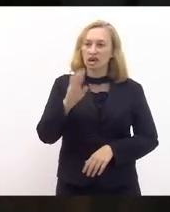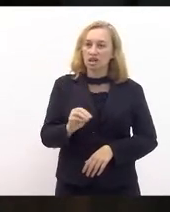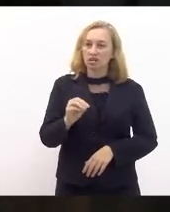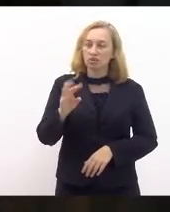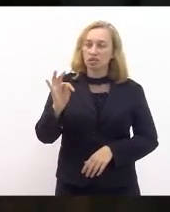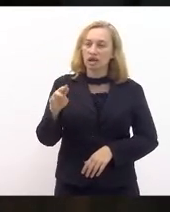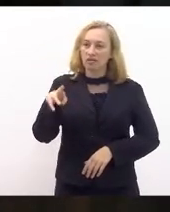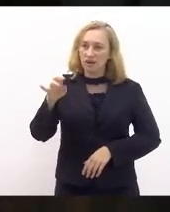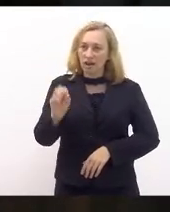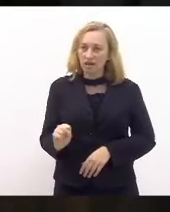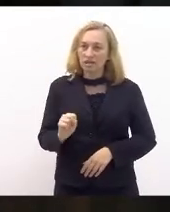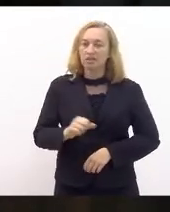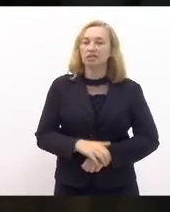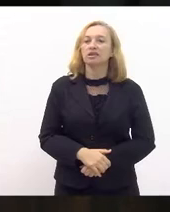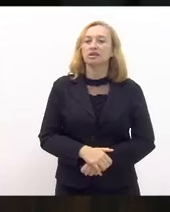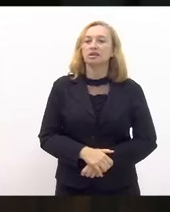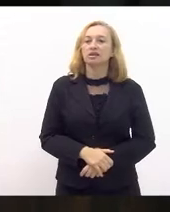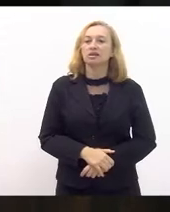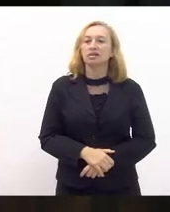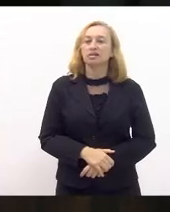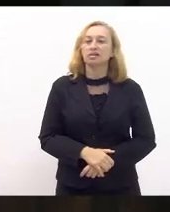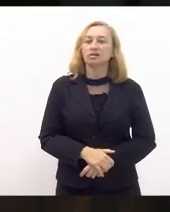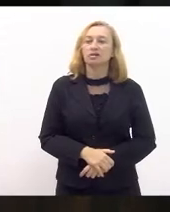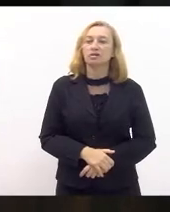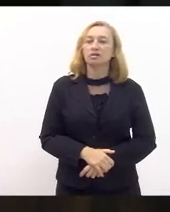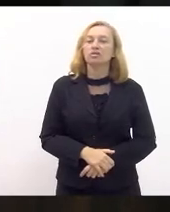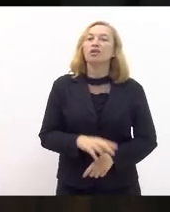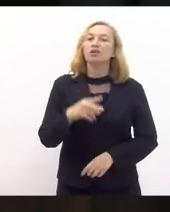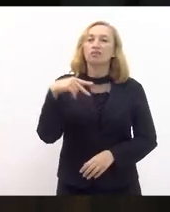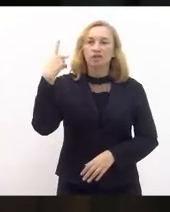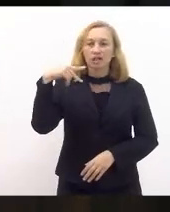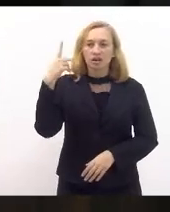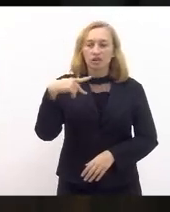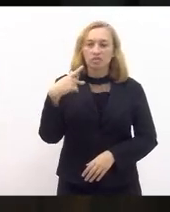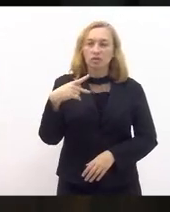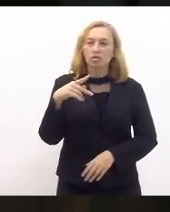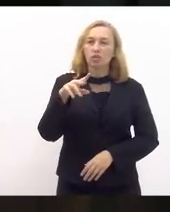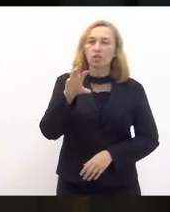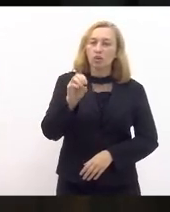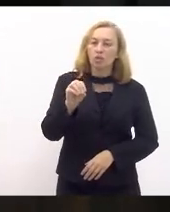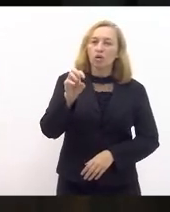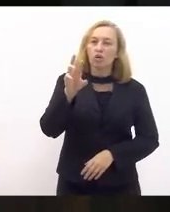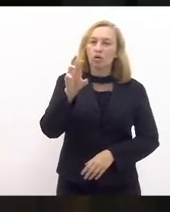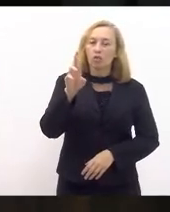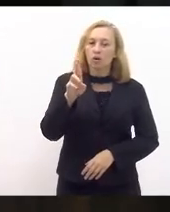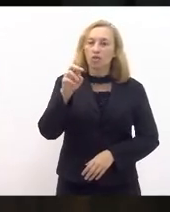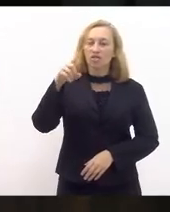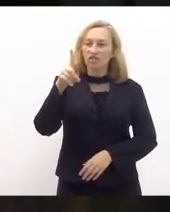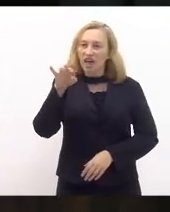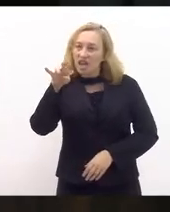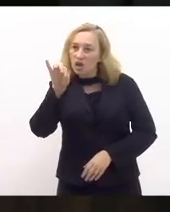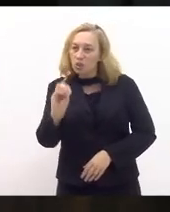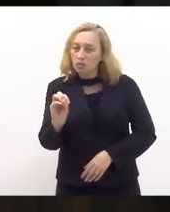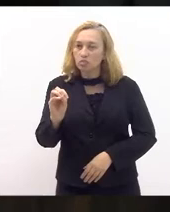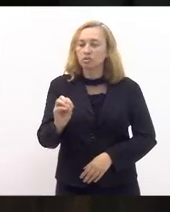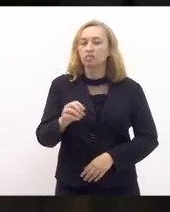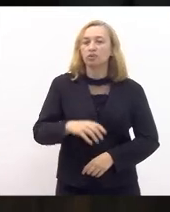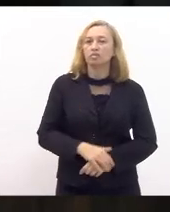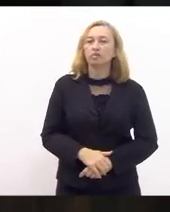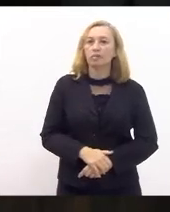Romai, presidente da Sérgio, ao nosso vereador de Cordeiro, Matheus Matos